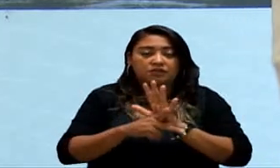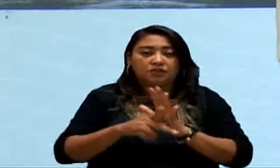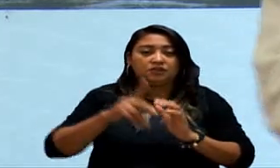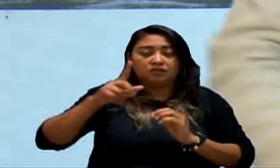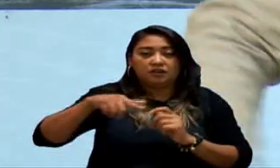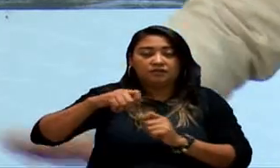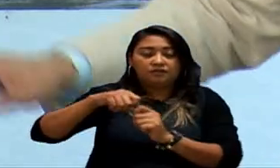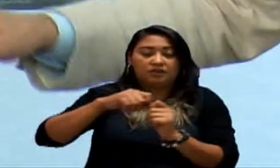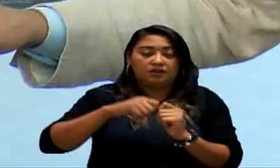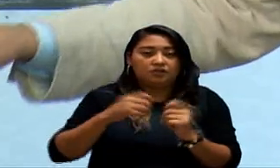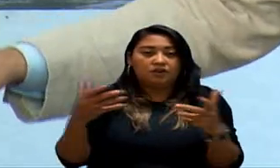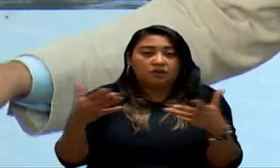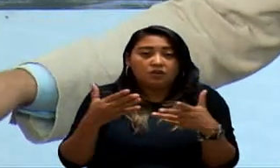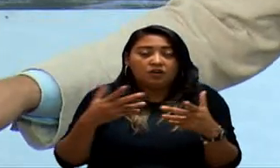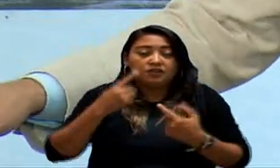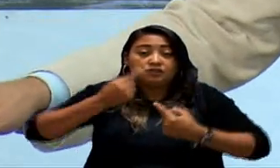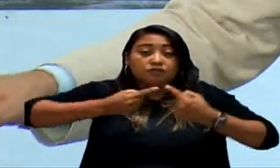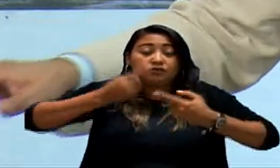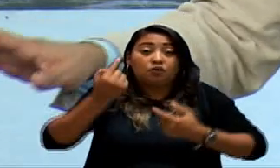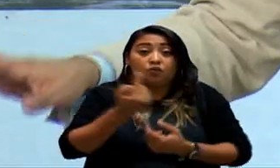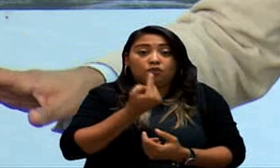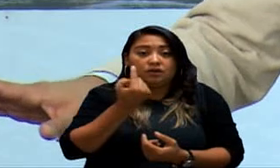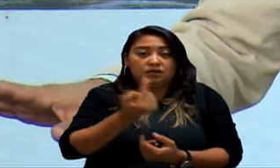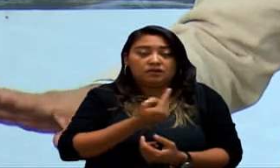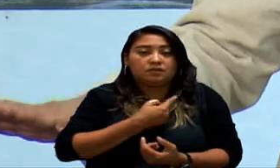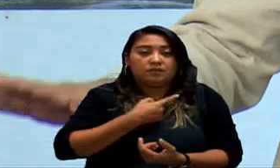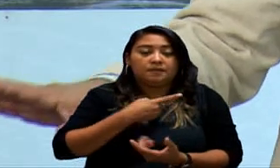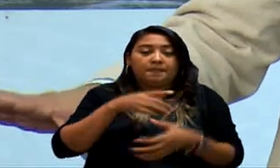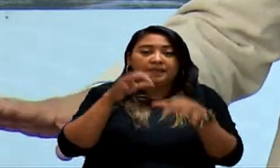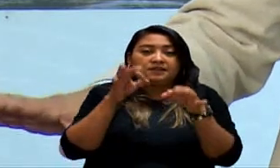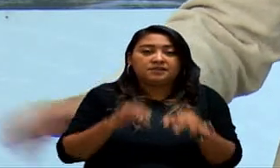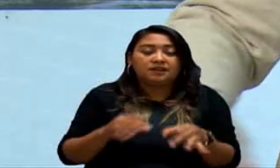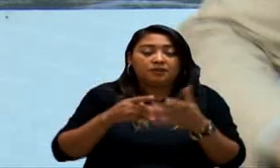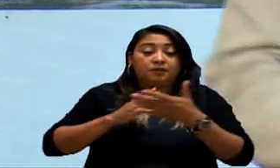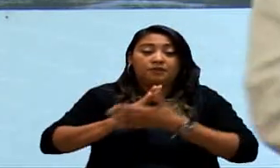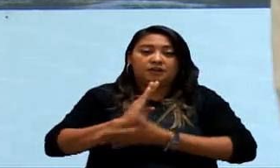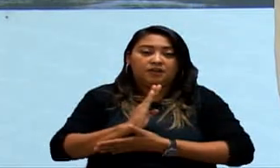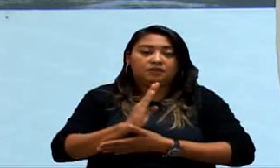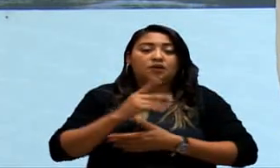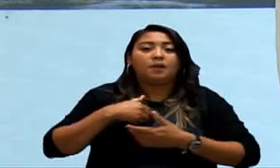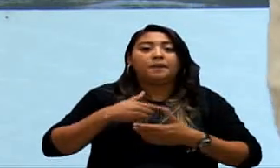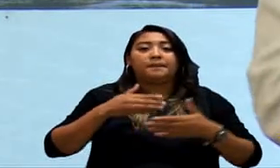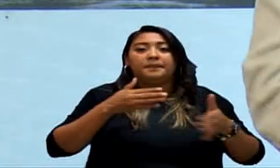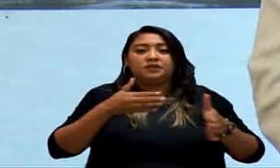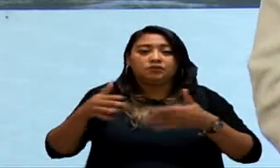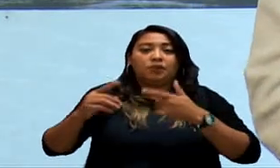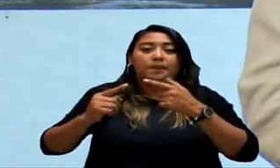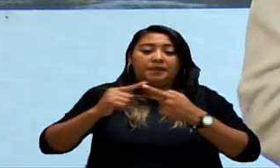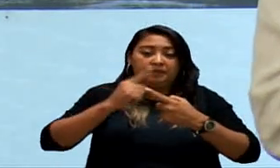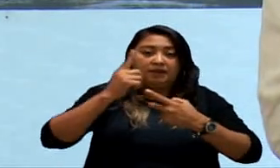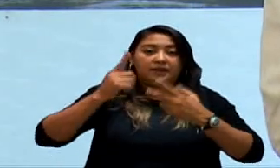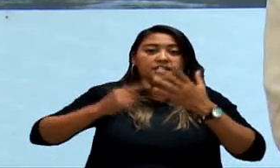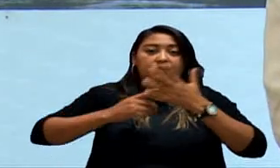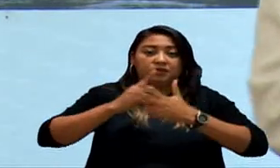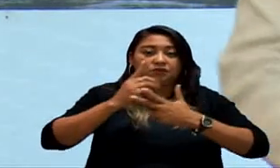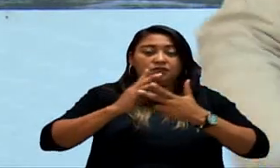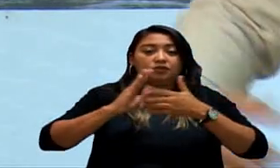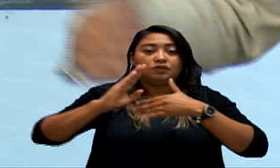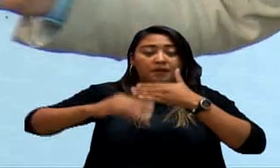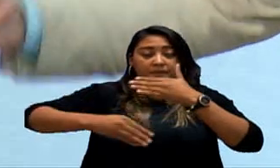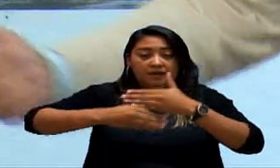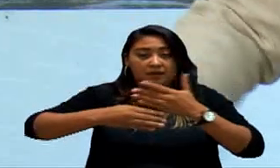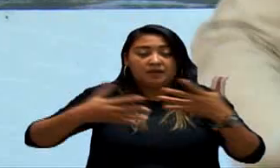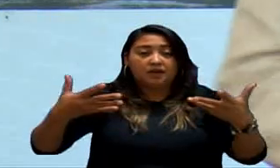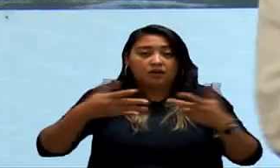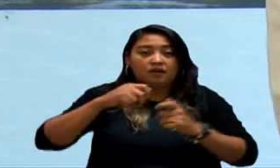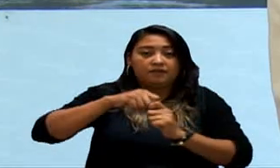foi agora em discussão única, definitivamente aprovado. Ele passou em primeira, passou em segunda, ele tinha emenda,